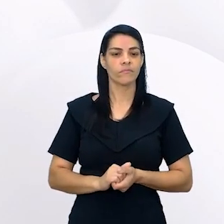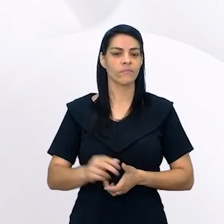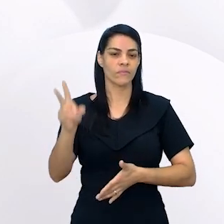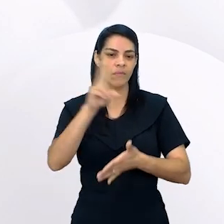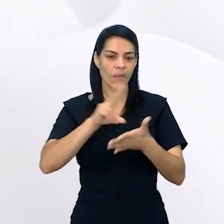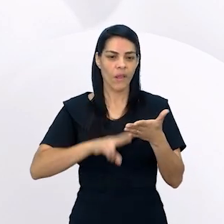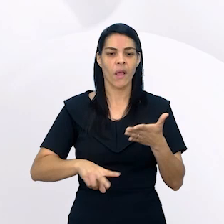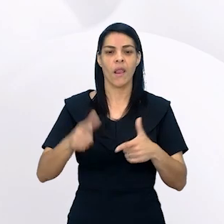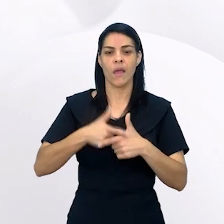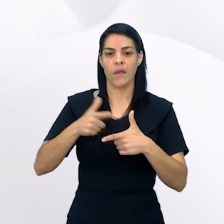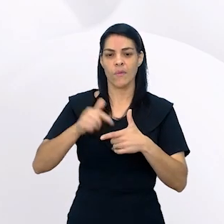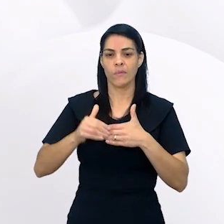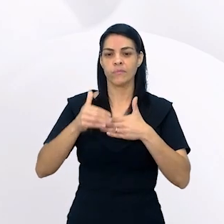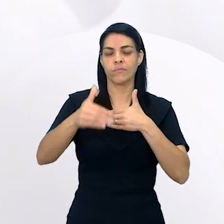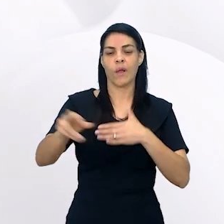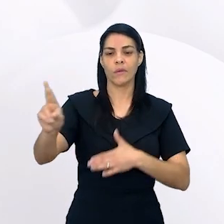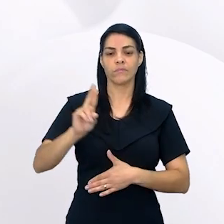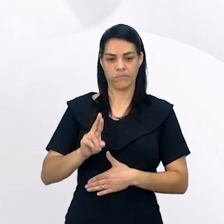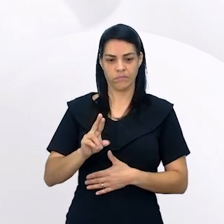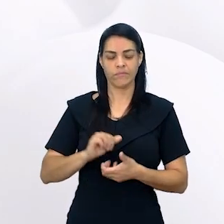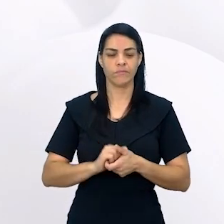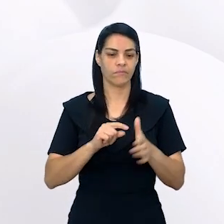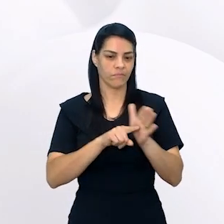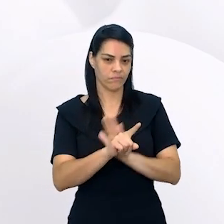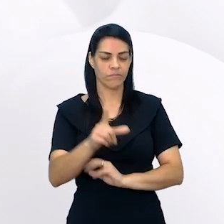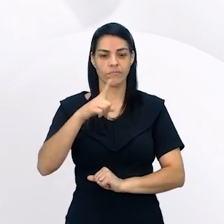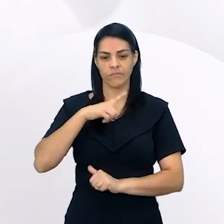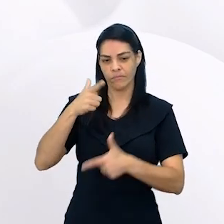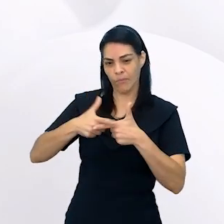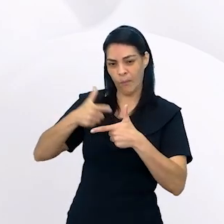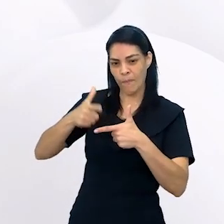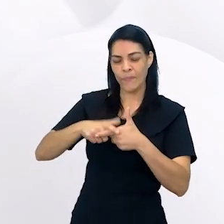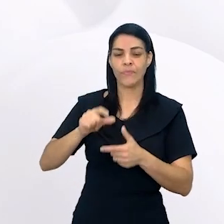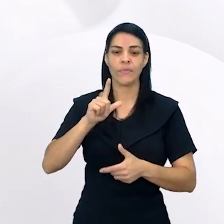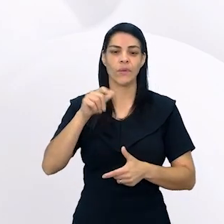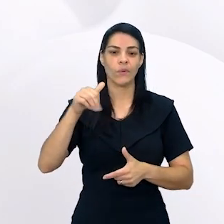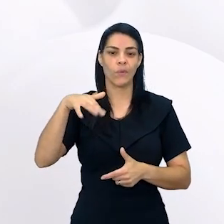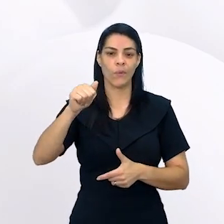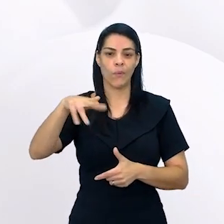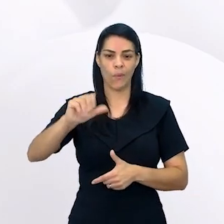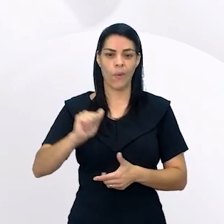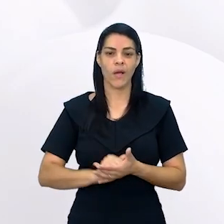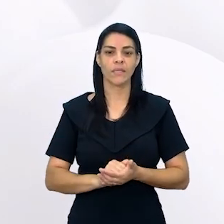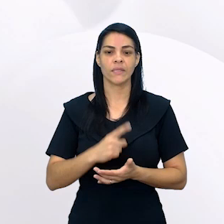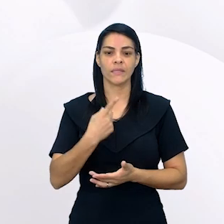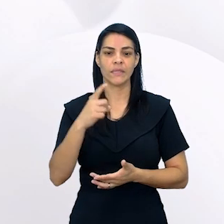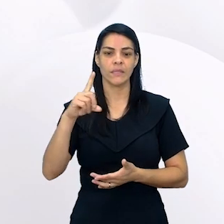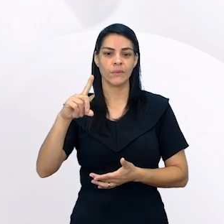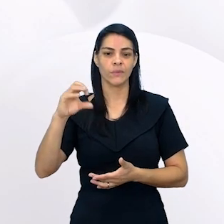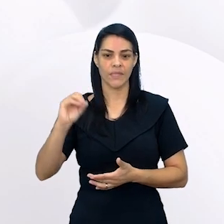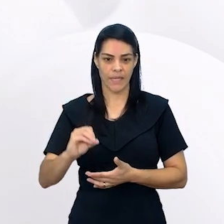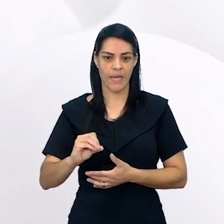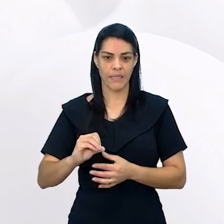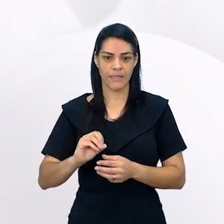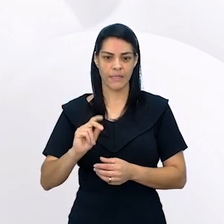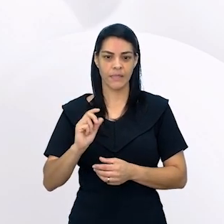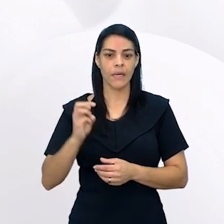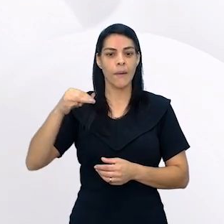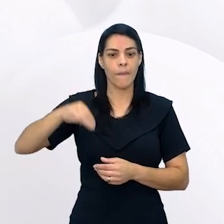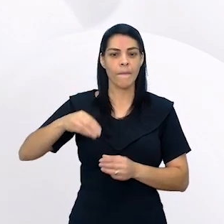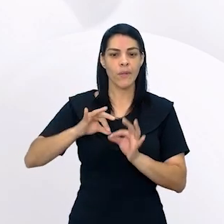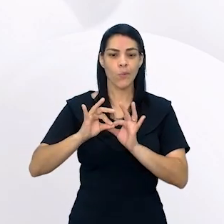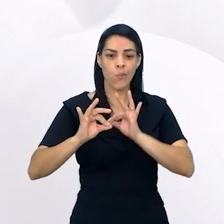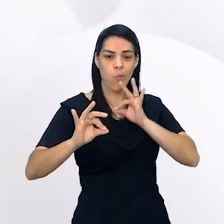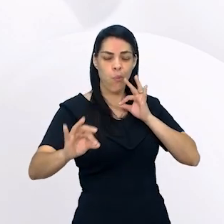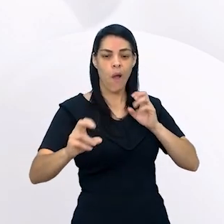e responda à questão aí tem um problema né percorreu 110 mil metros em uma viagem